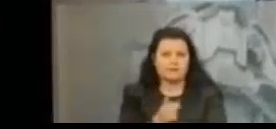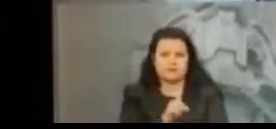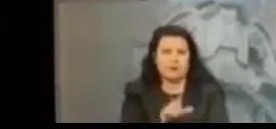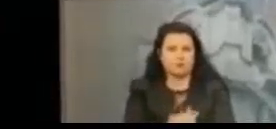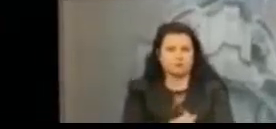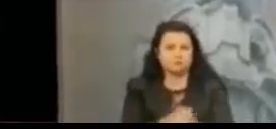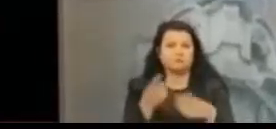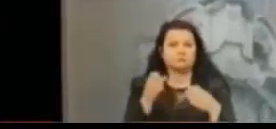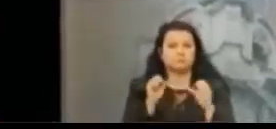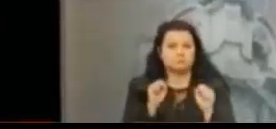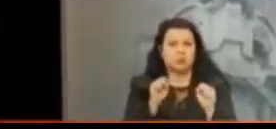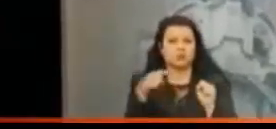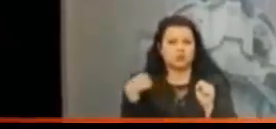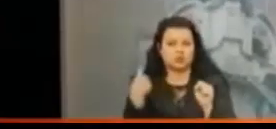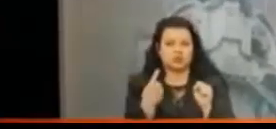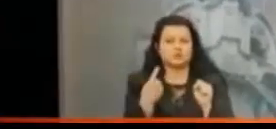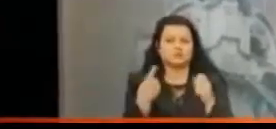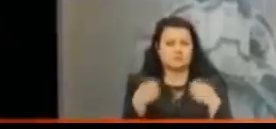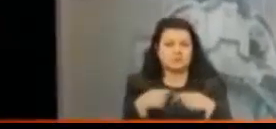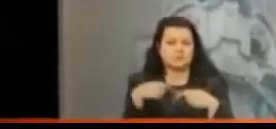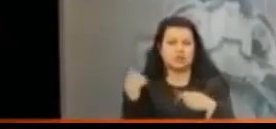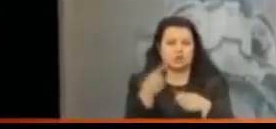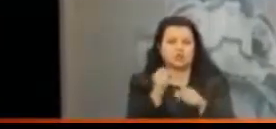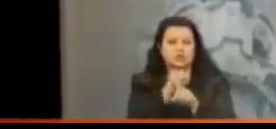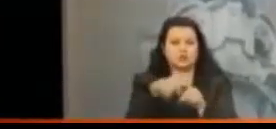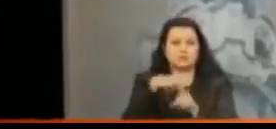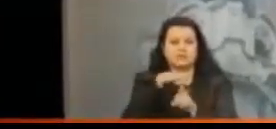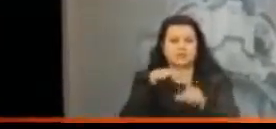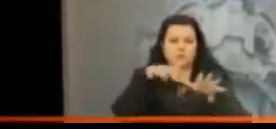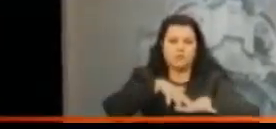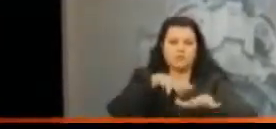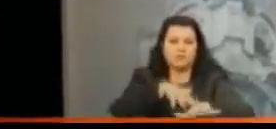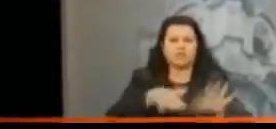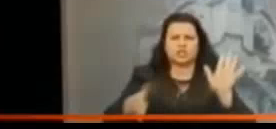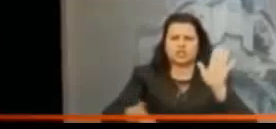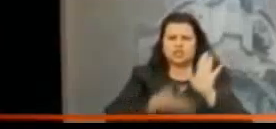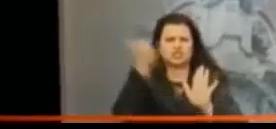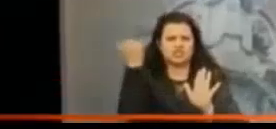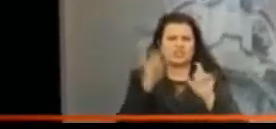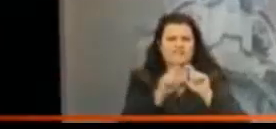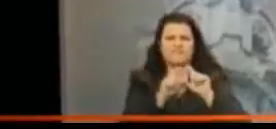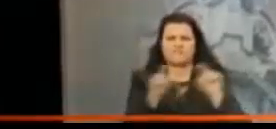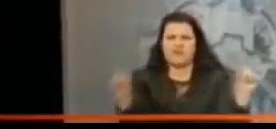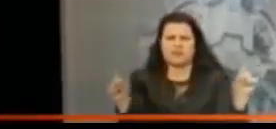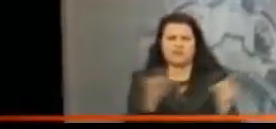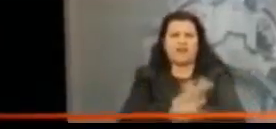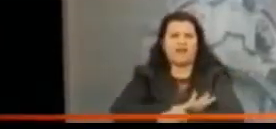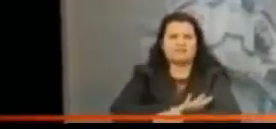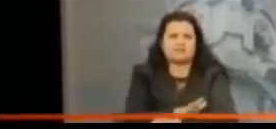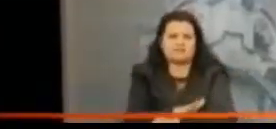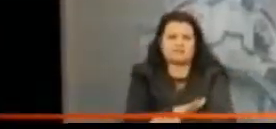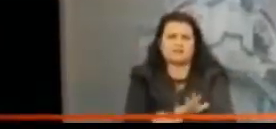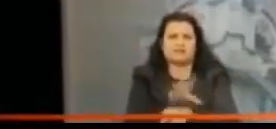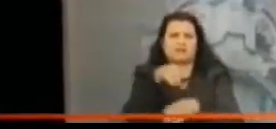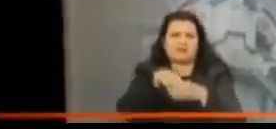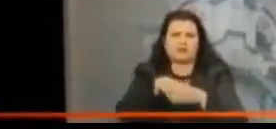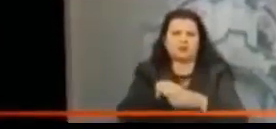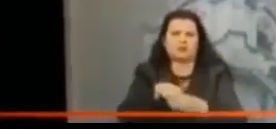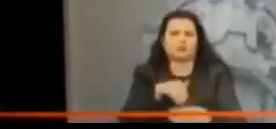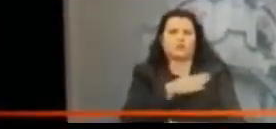precisamos fazer um movimento na nossa sociedade para reverter a existência de uma frase de cunho racista no hino do Rio Grande do